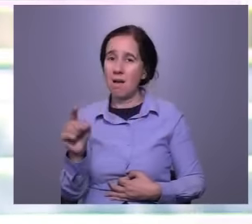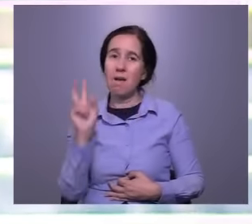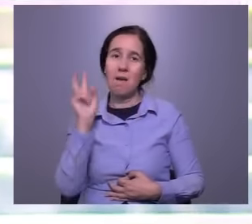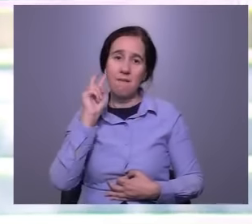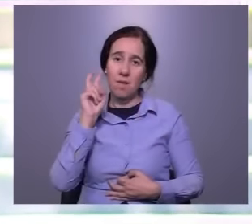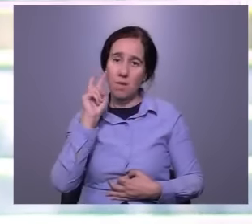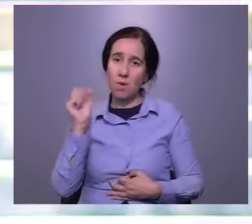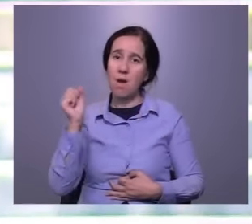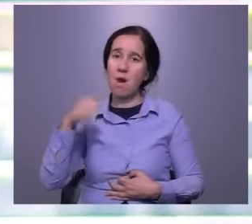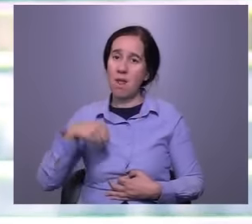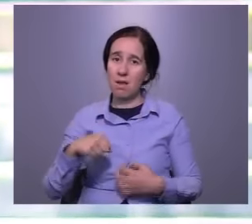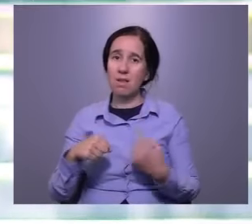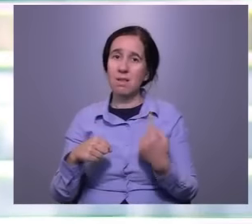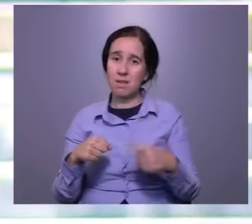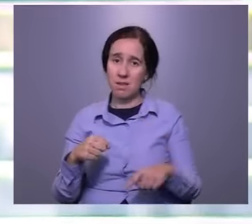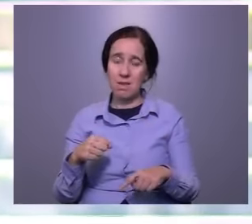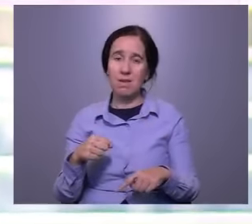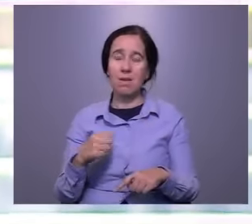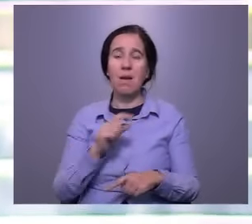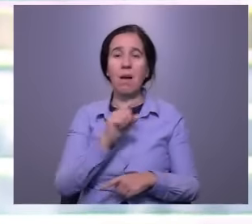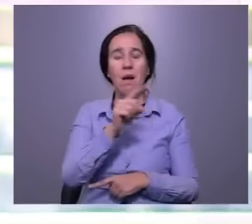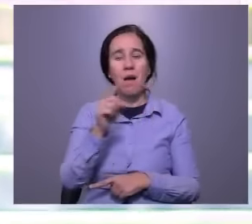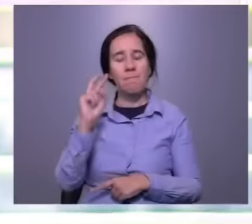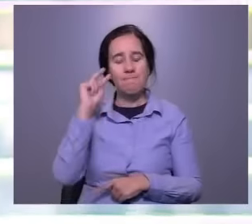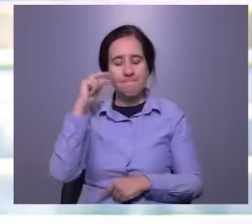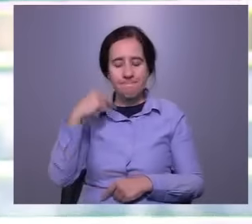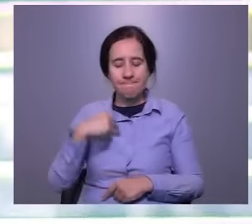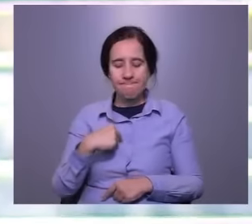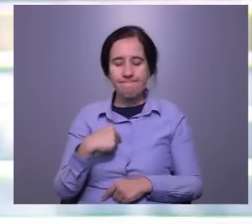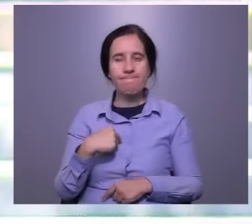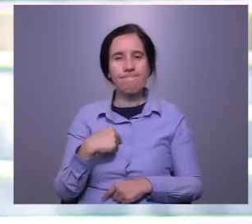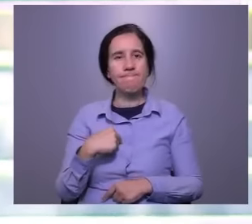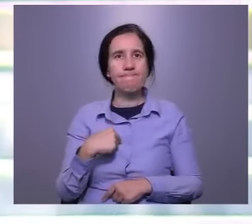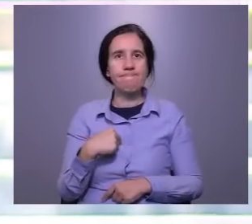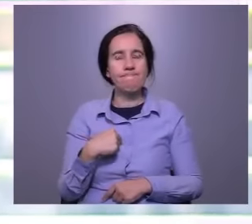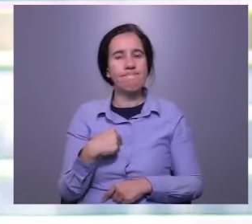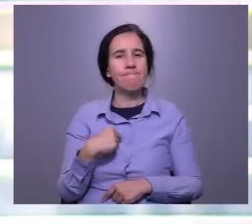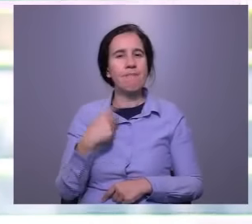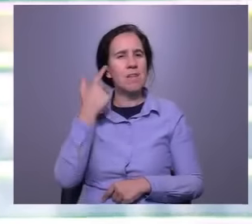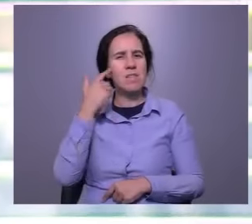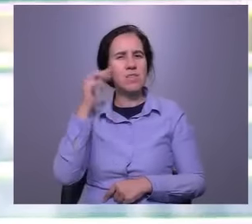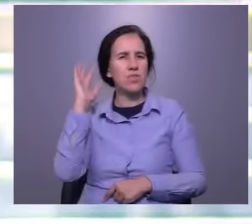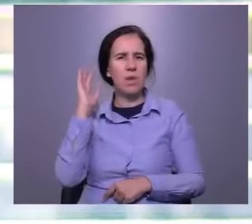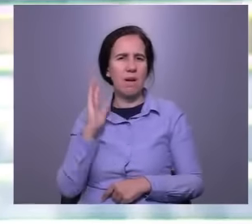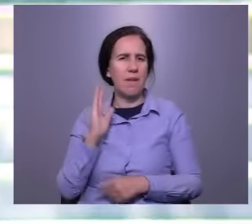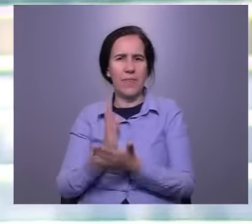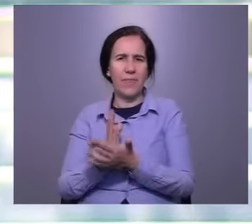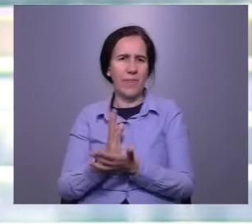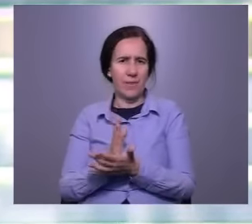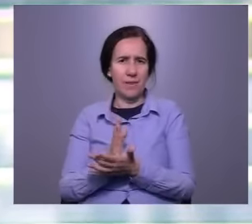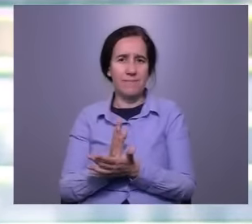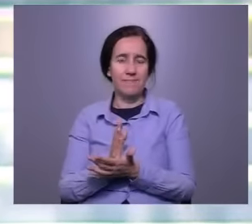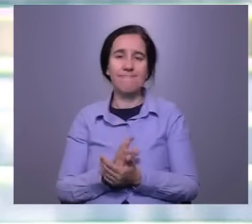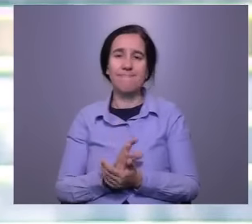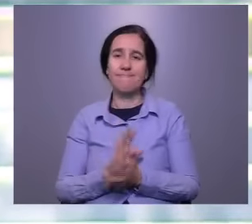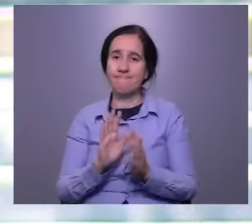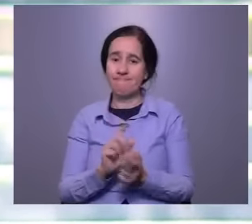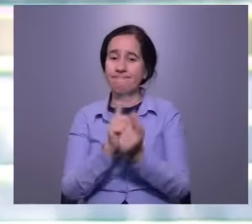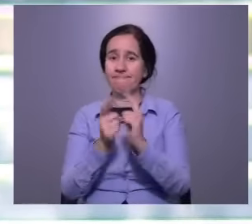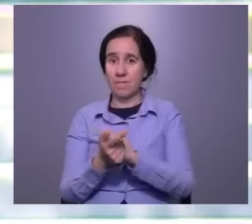Transmitimos os valores sagrados da família, da fidelidade e do amor. E há quem